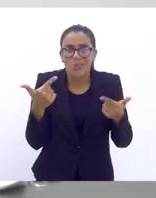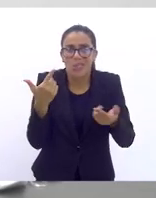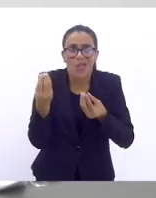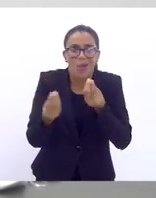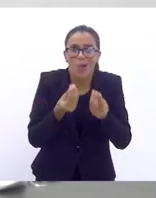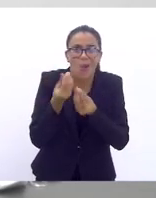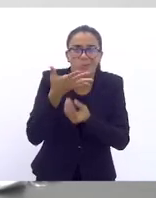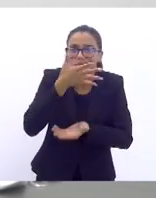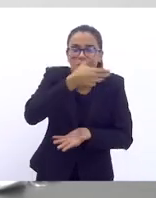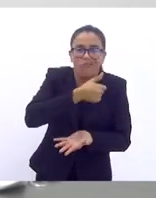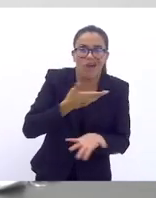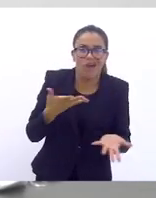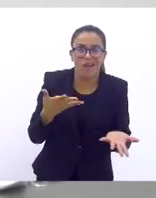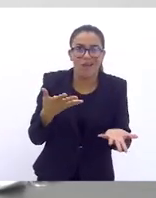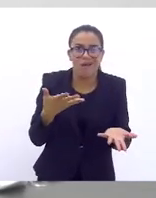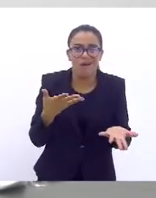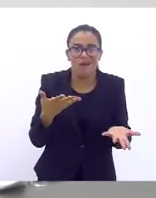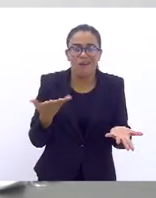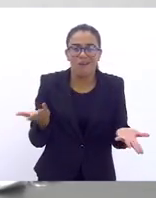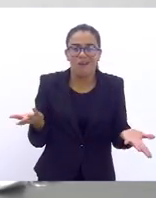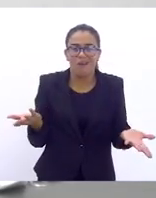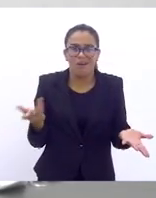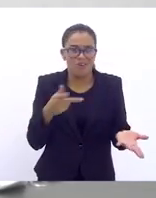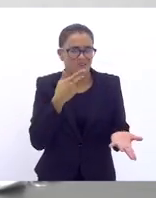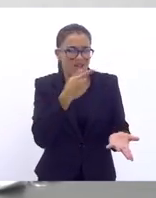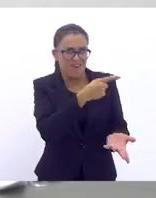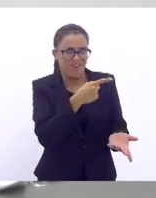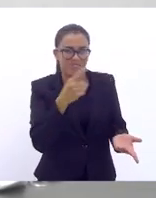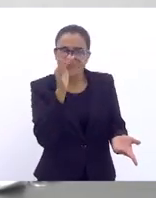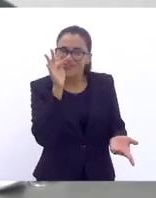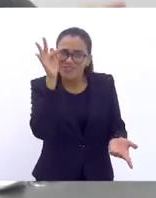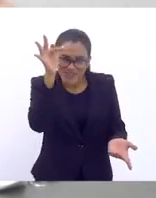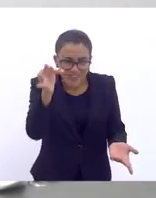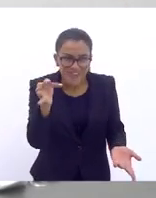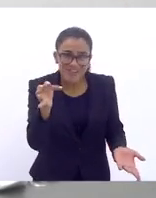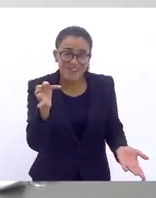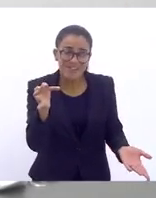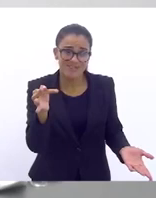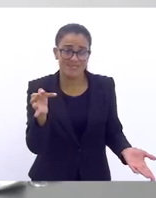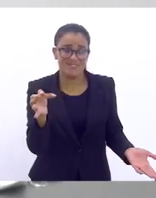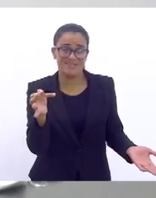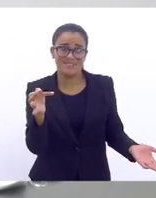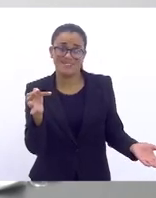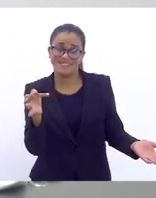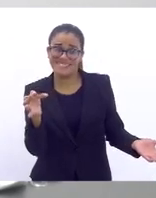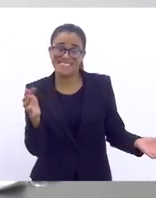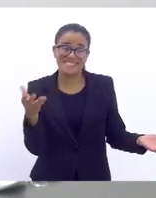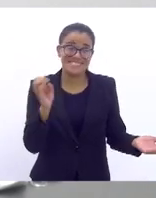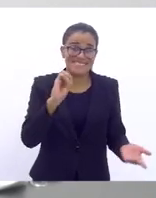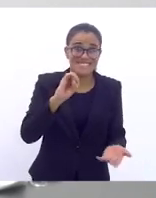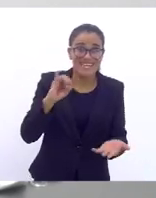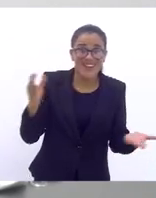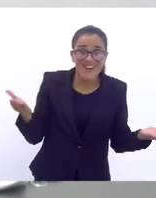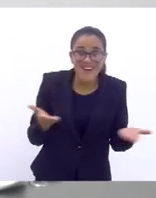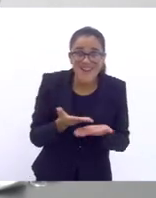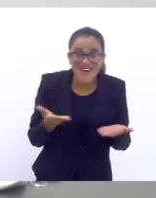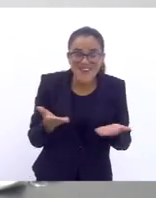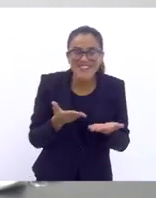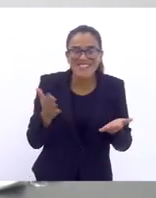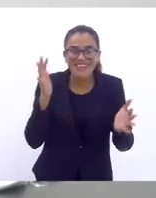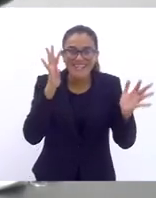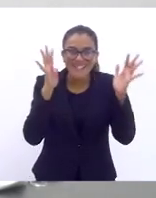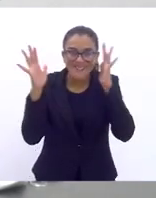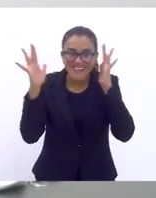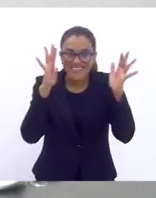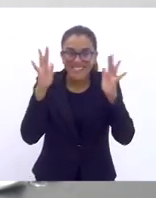nessa questão O senhor falou de futuro se a gente cotejar agora as previsões que